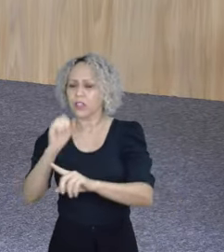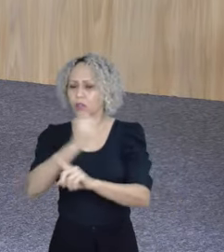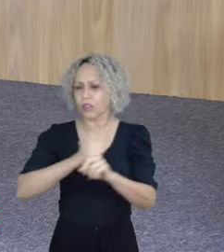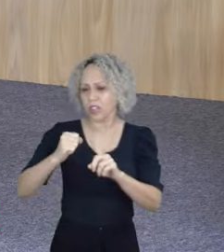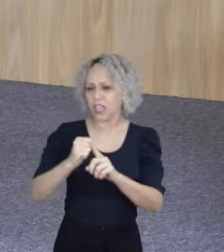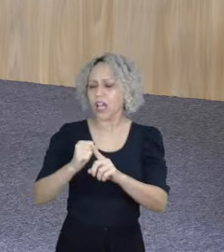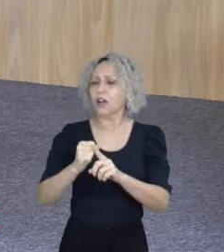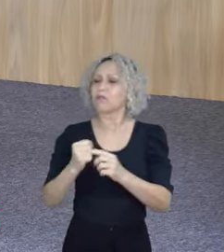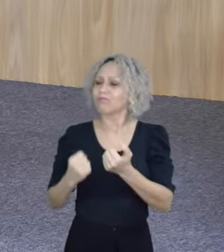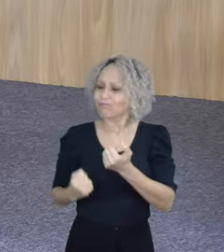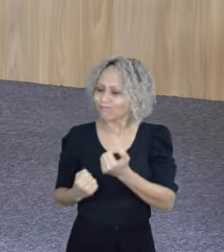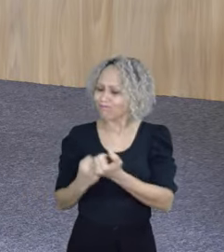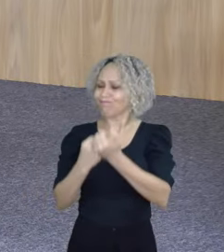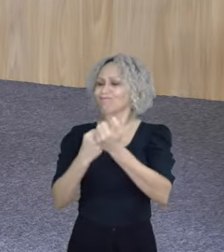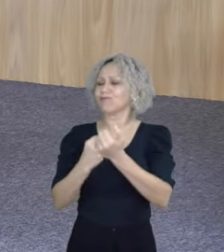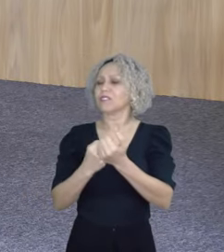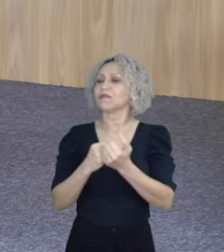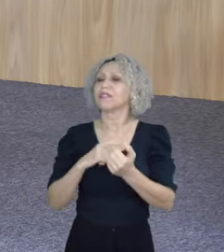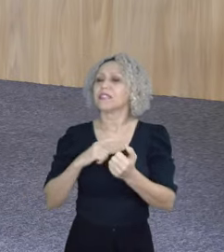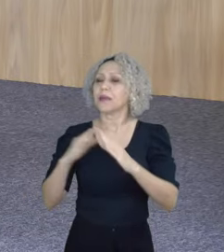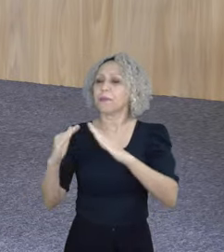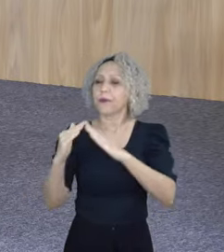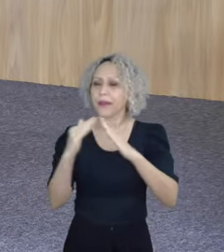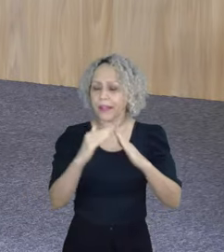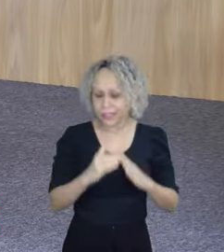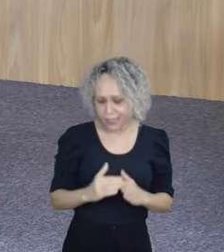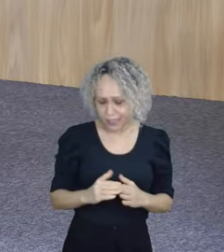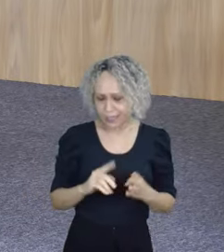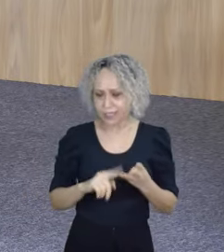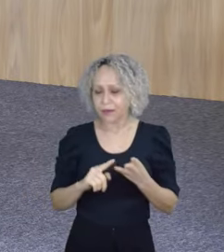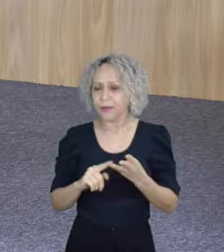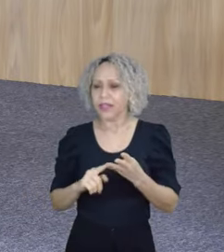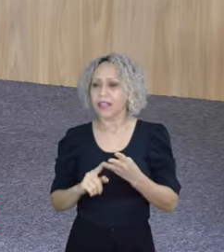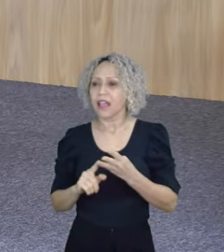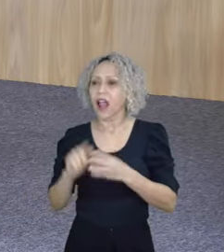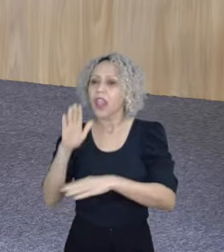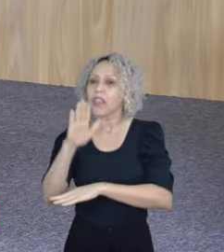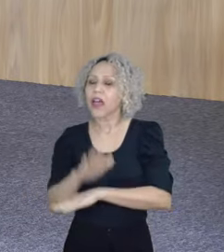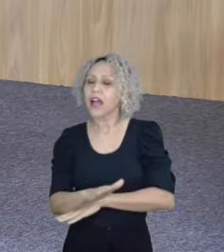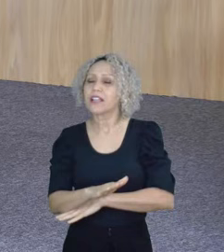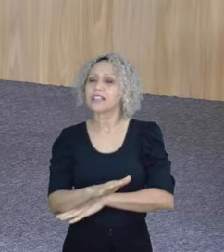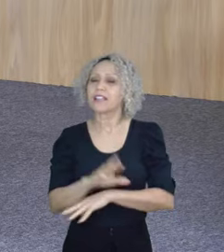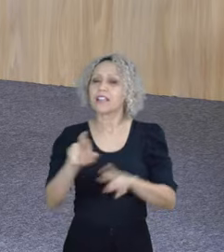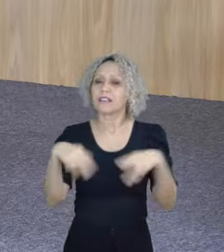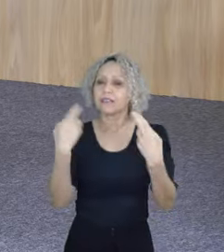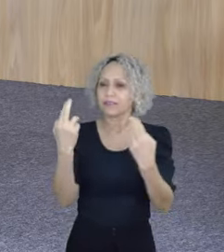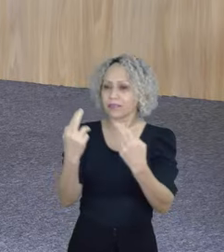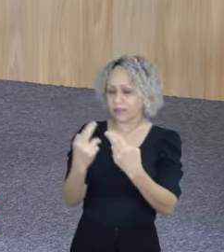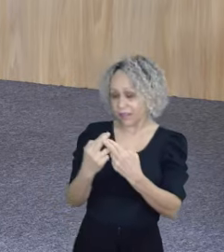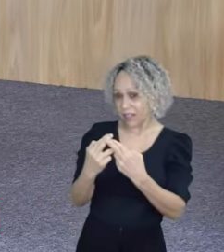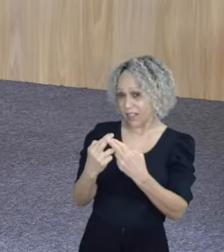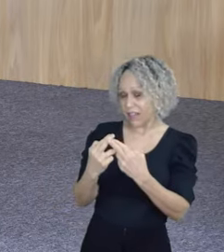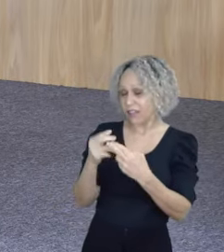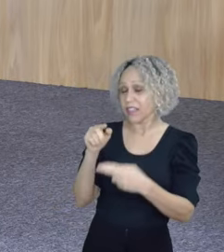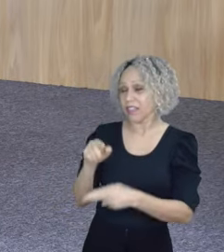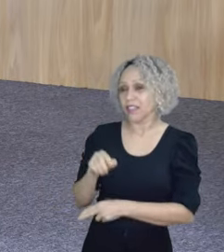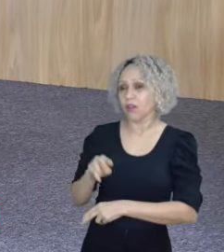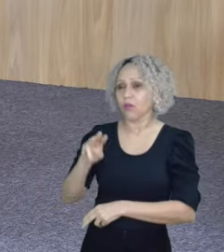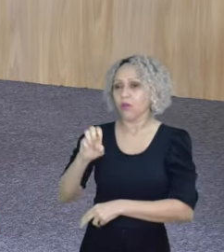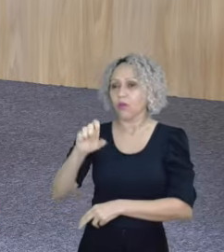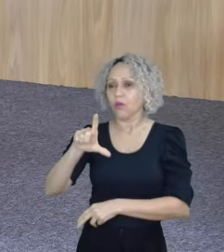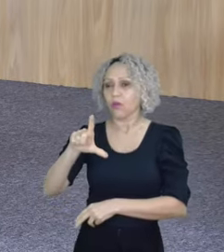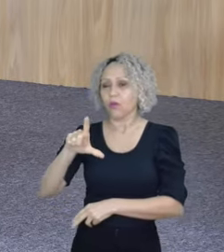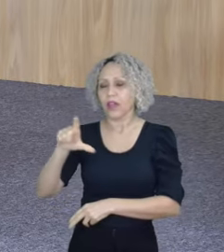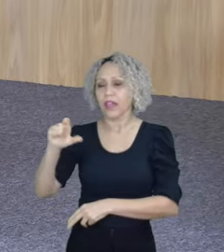da tarde, Lula se encontra com o secretário especial para assuntos jurídicos da Casa Civil, Wellington César Lima. E às 15h30